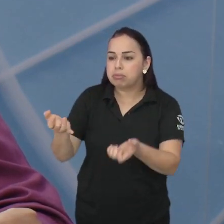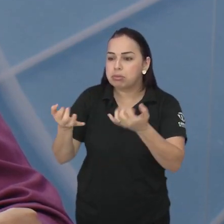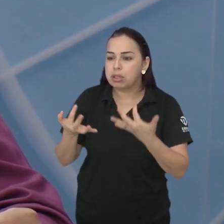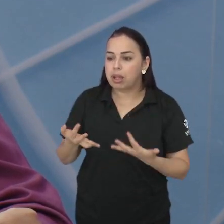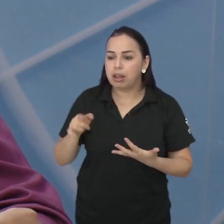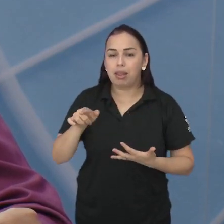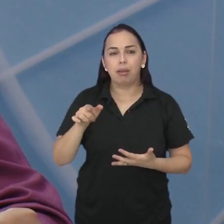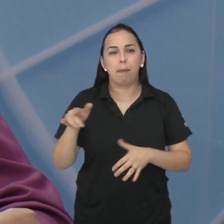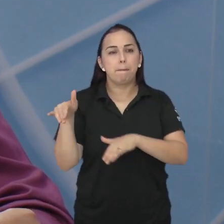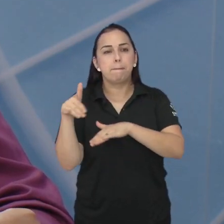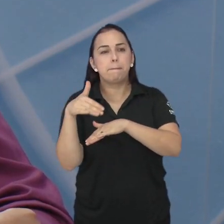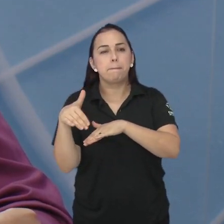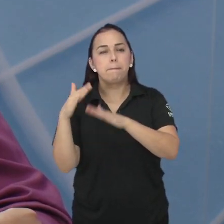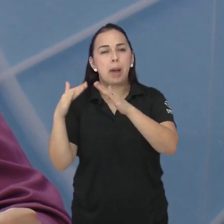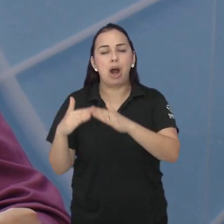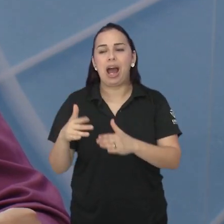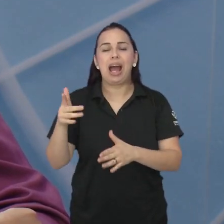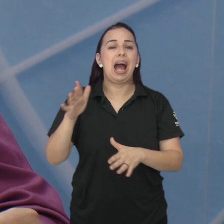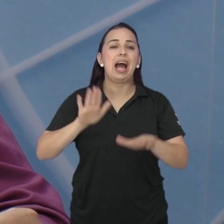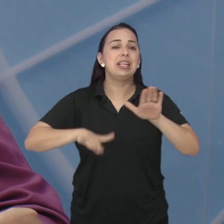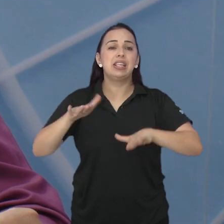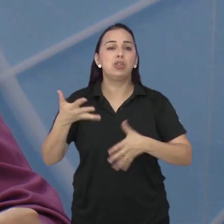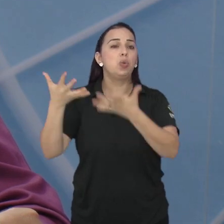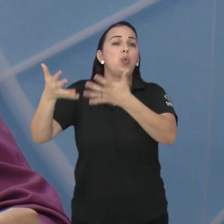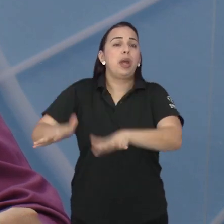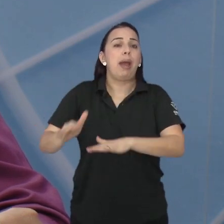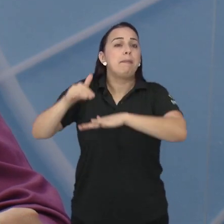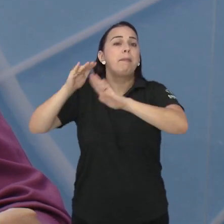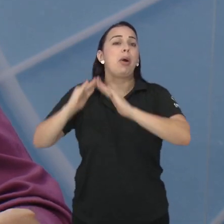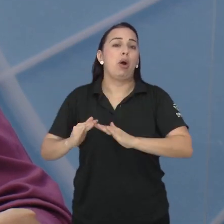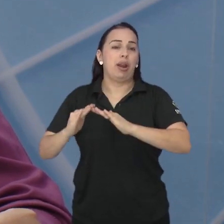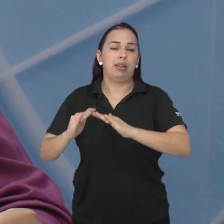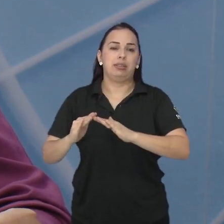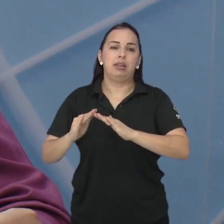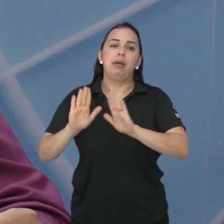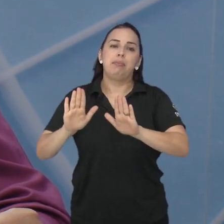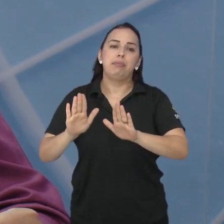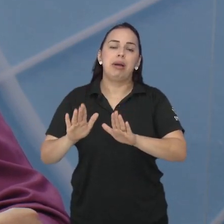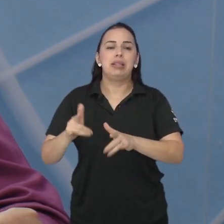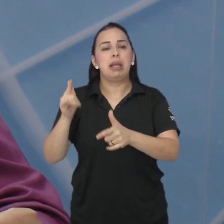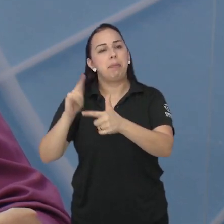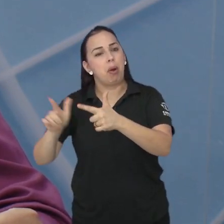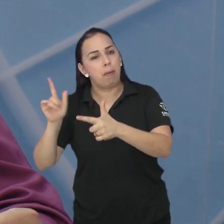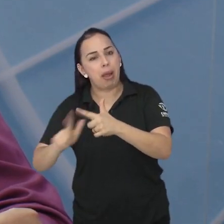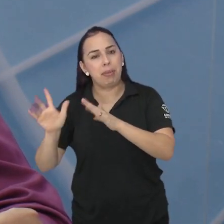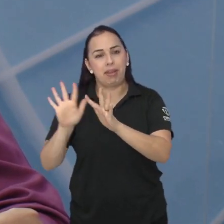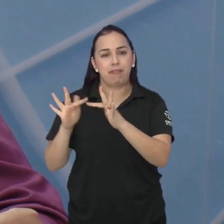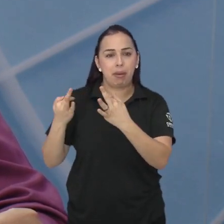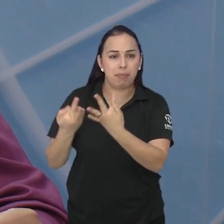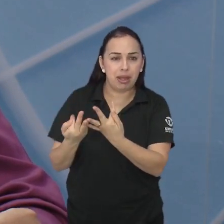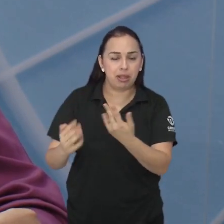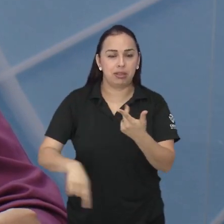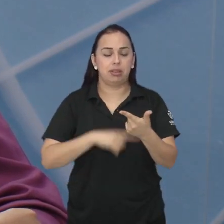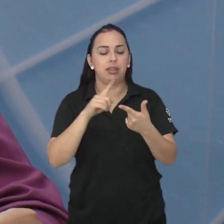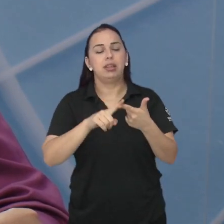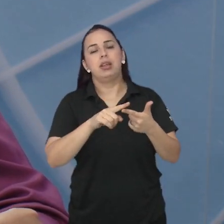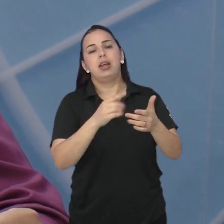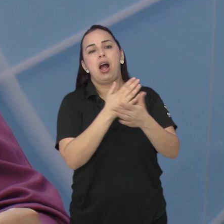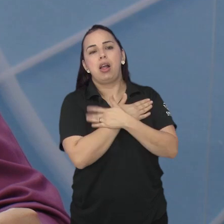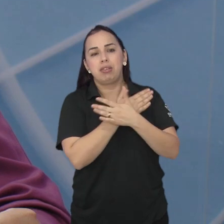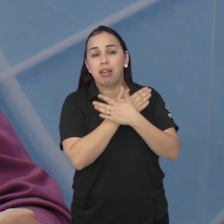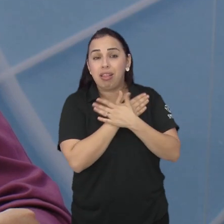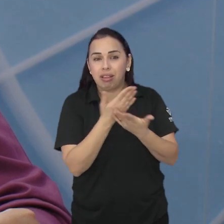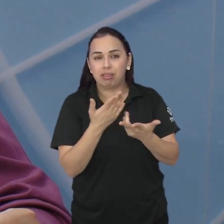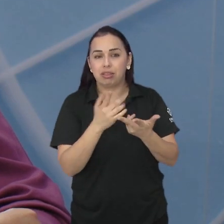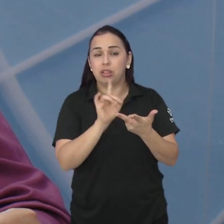está em situação de rua não é porque ela quer realmente, é por alguns conflitos familiares, como o Marcos colocou, às vezes é o